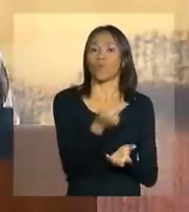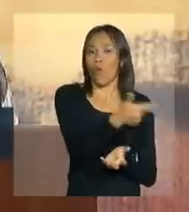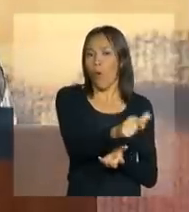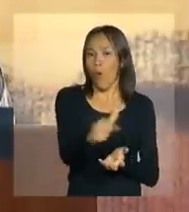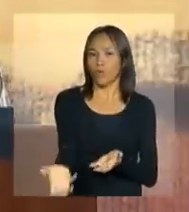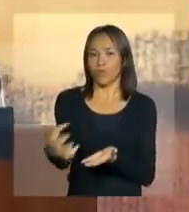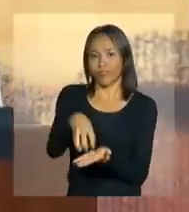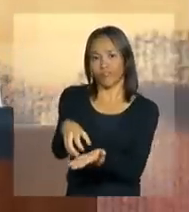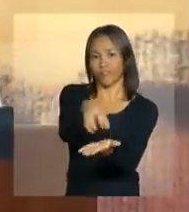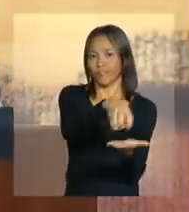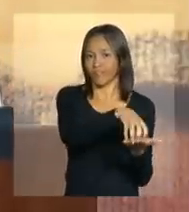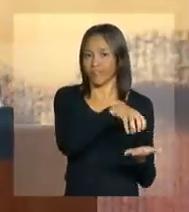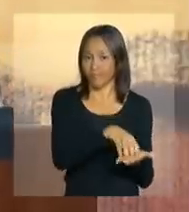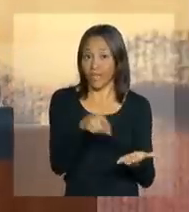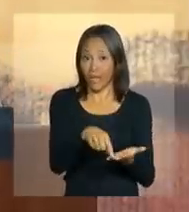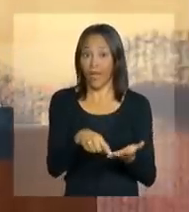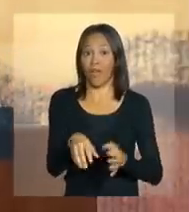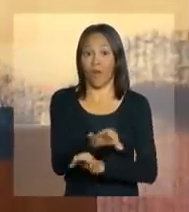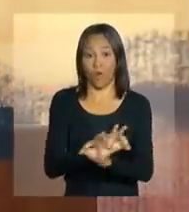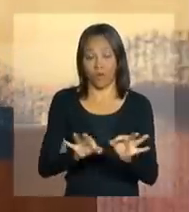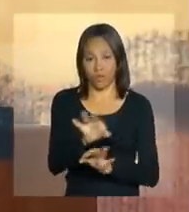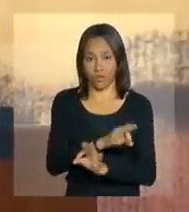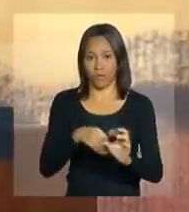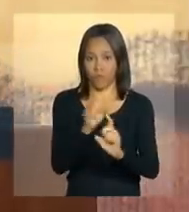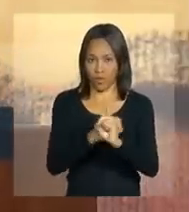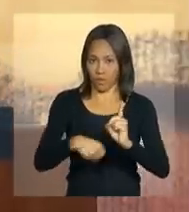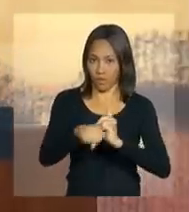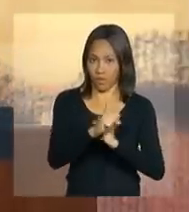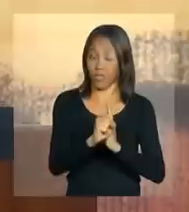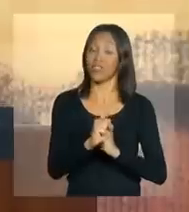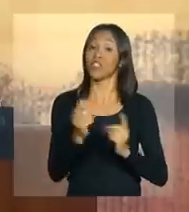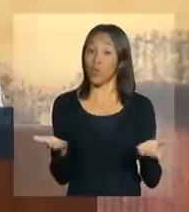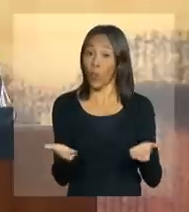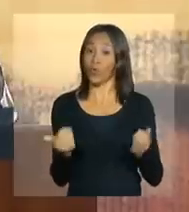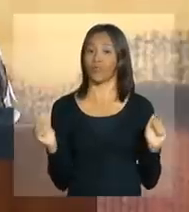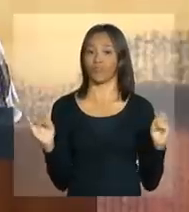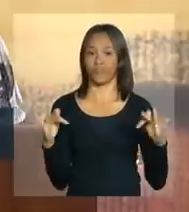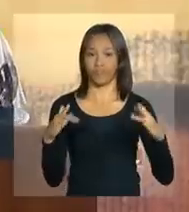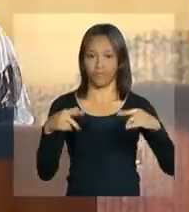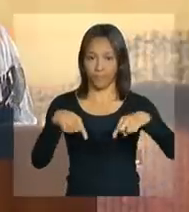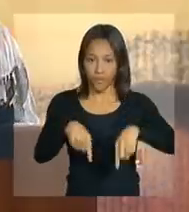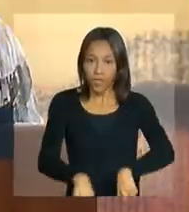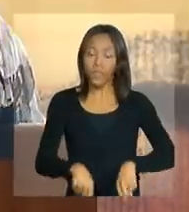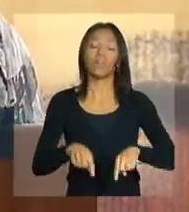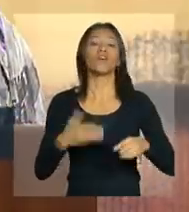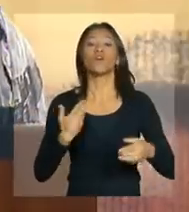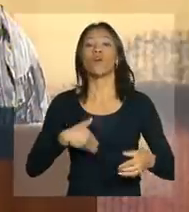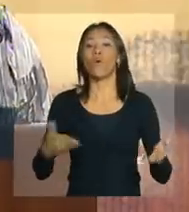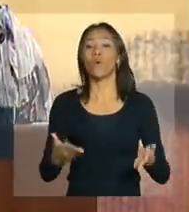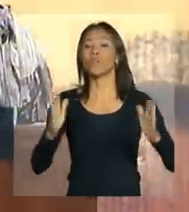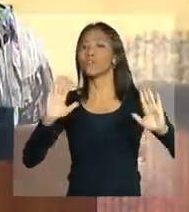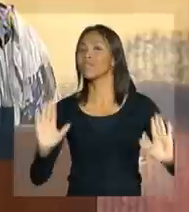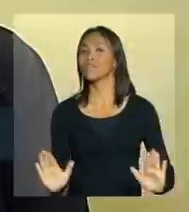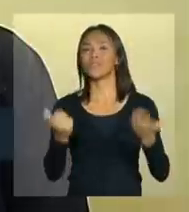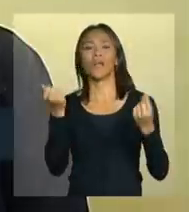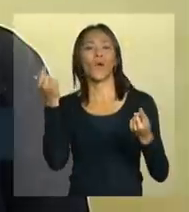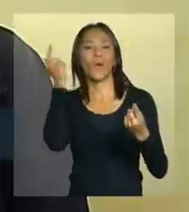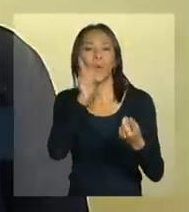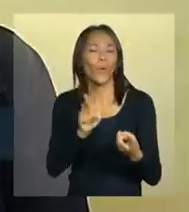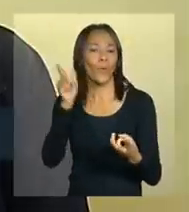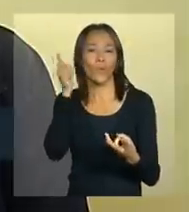e organizações da sociedade civil encontram celebramos as conquistas